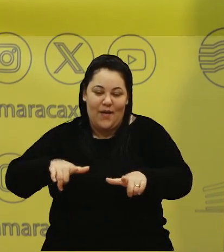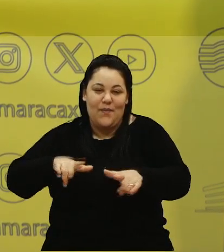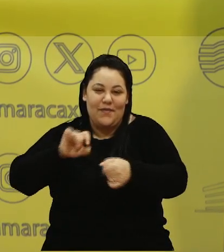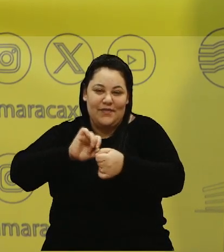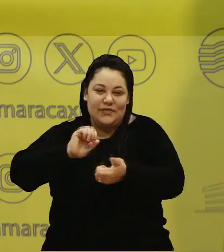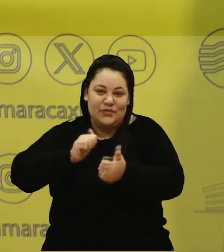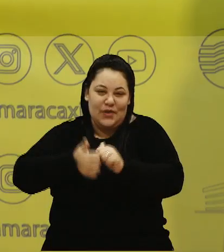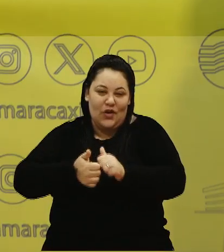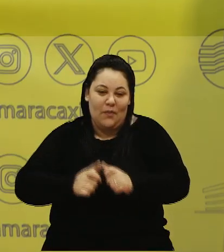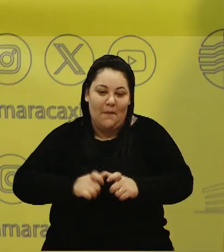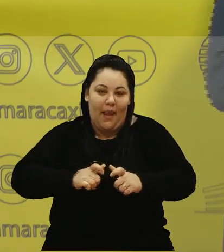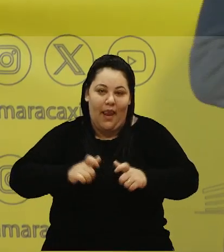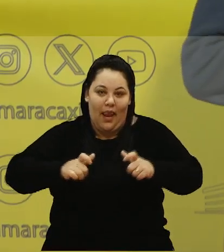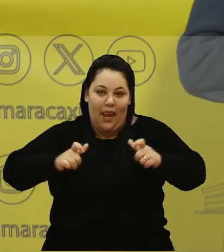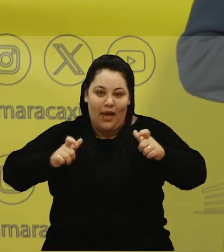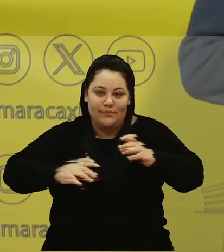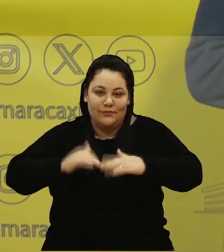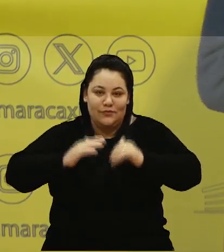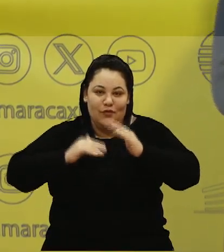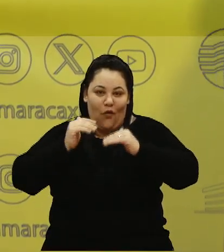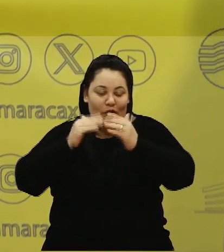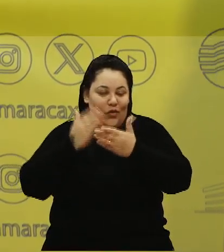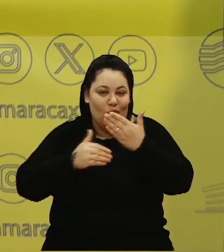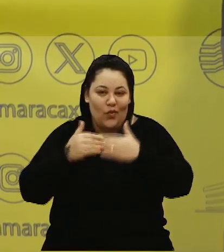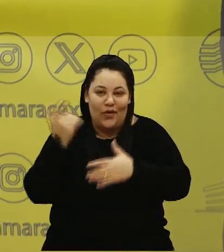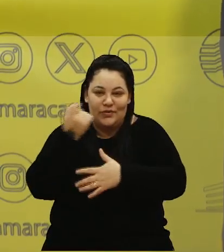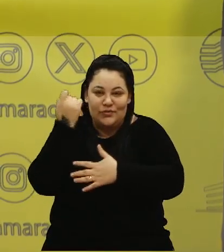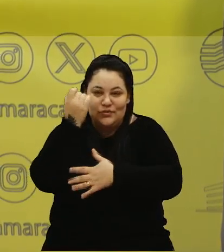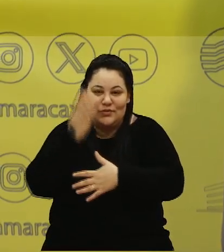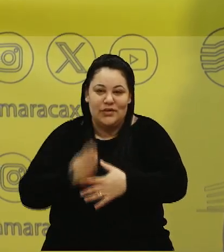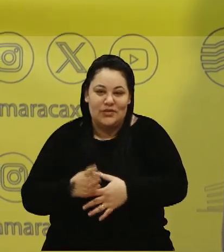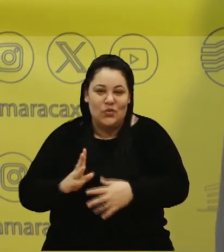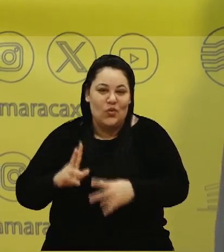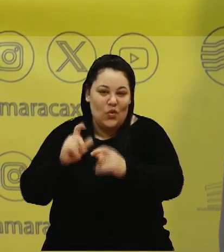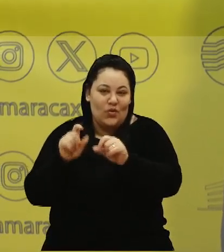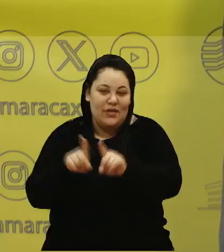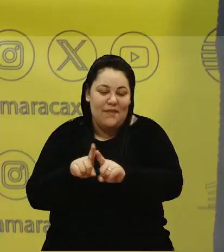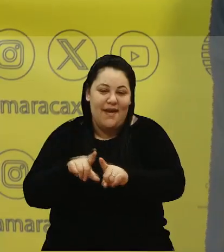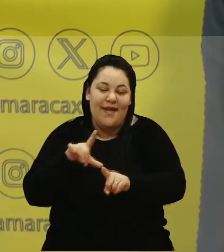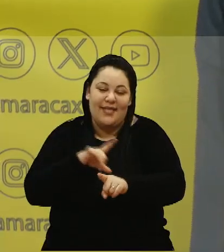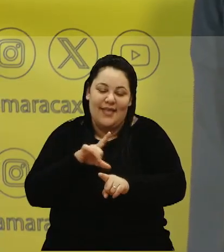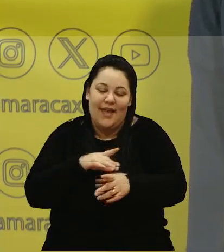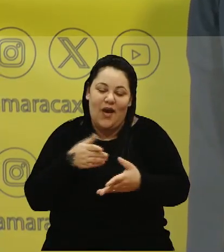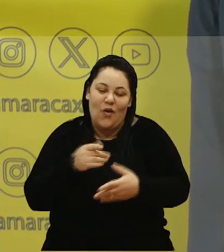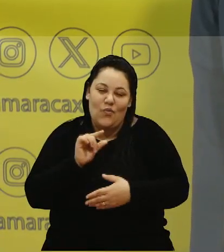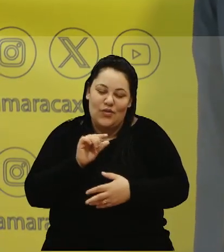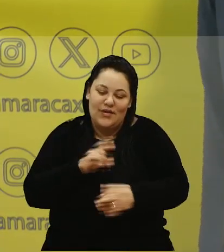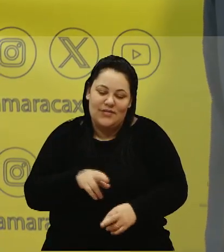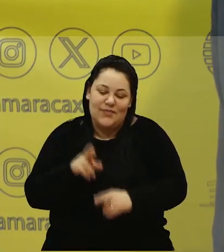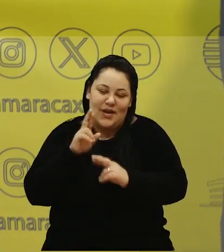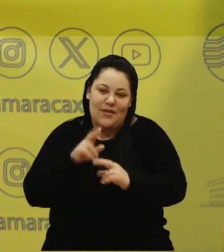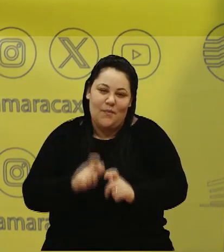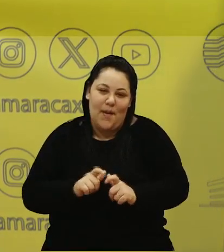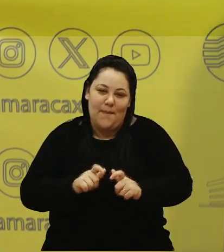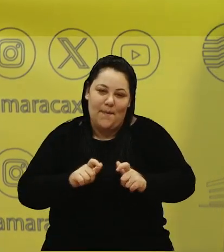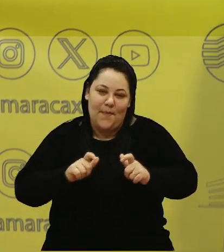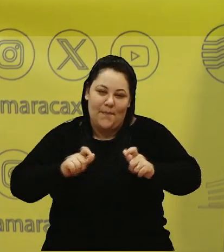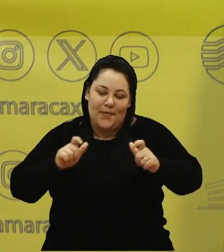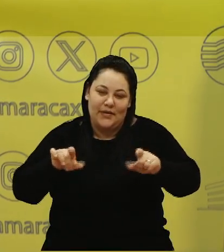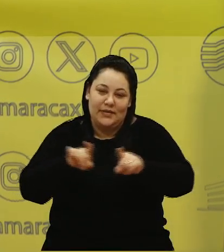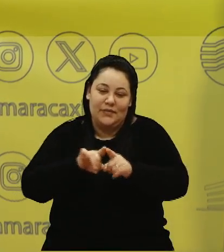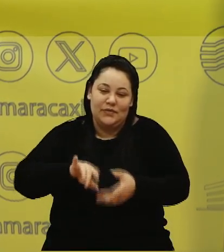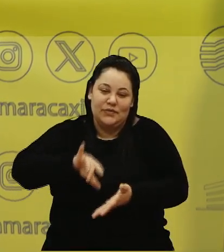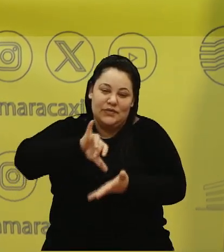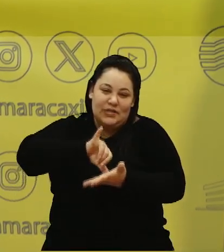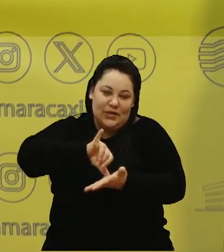que está crescendo em todo o Rio Grande do Sul, no Brasil, e temos também uma ponta de esperança desse crescimento com o Centro Automotor